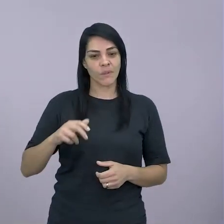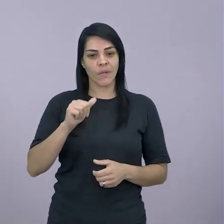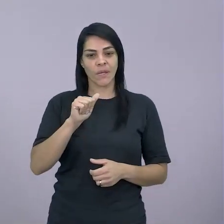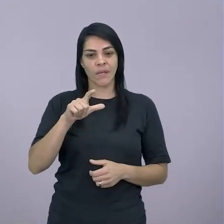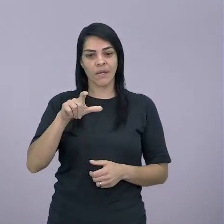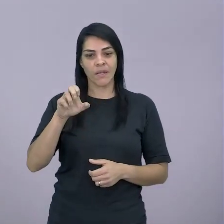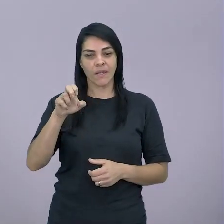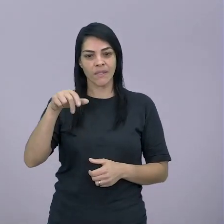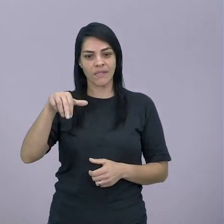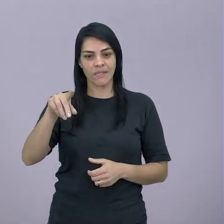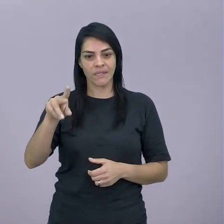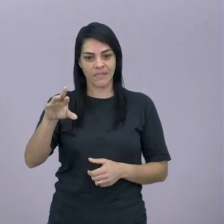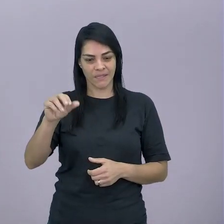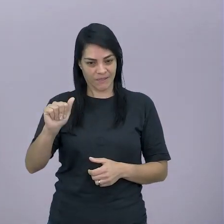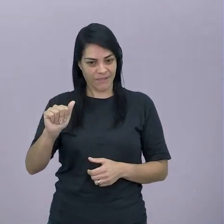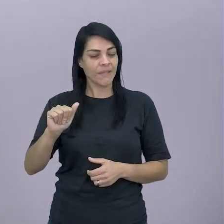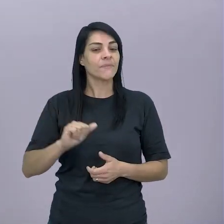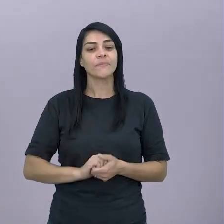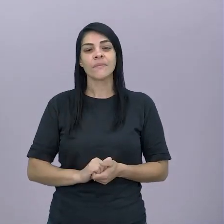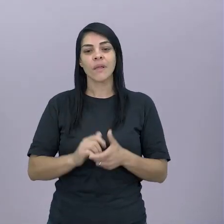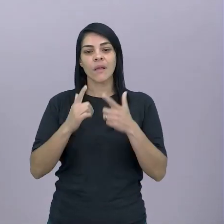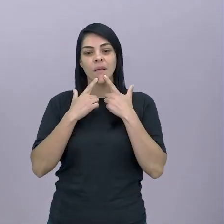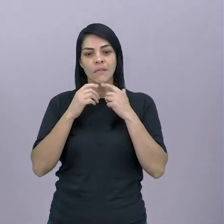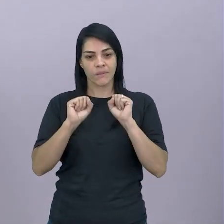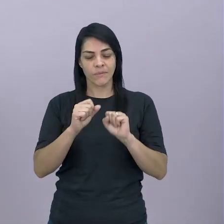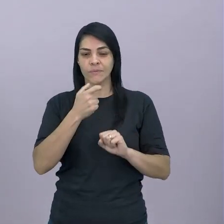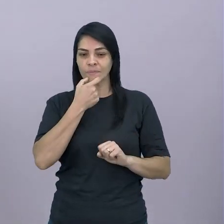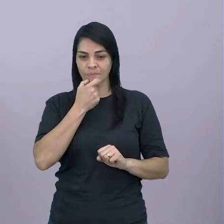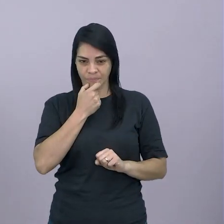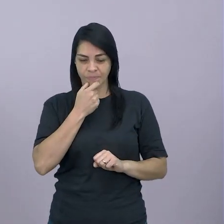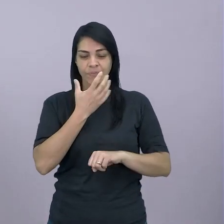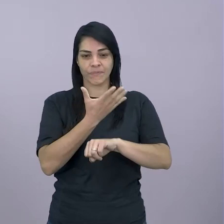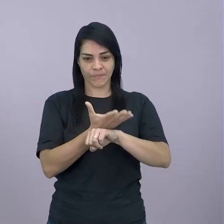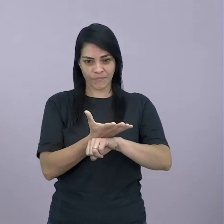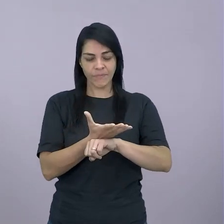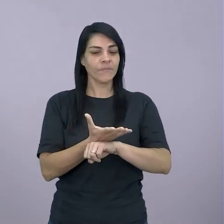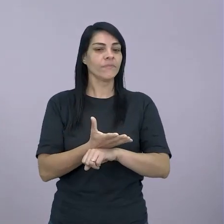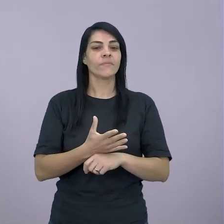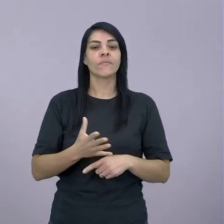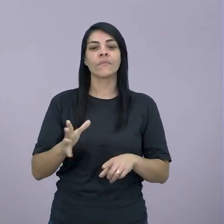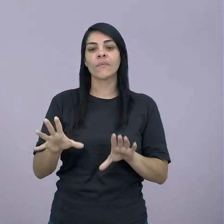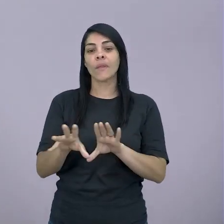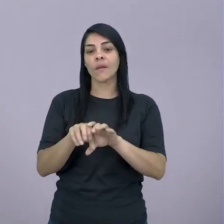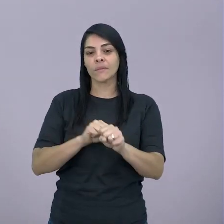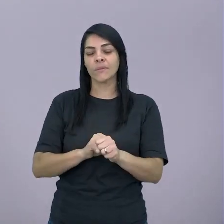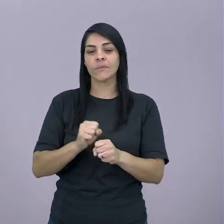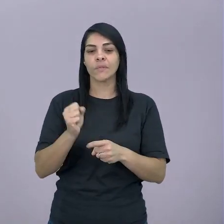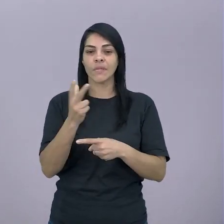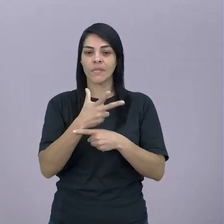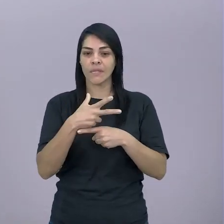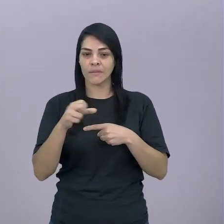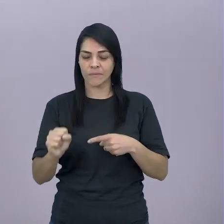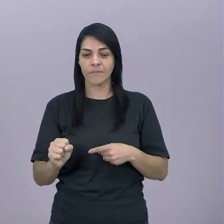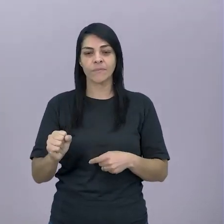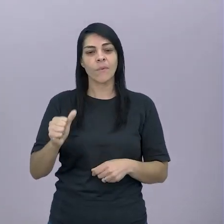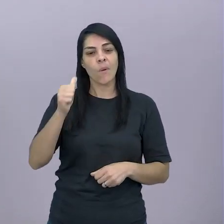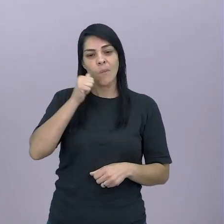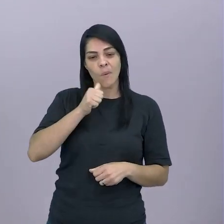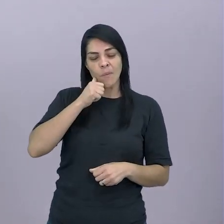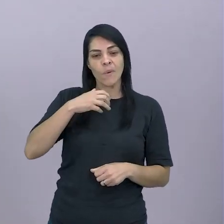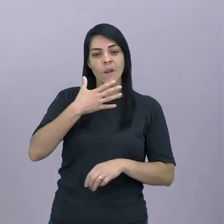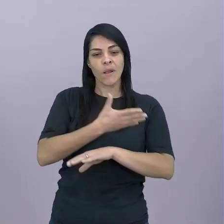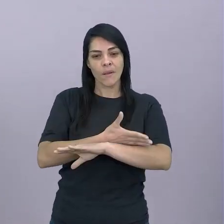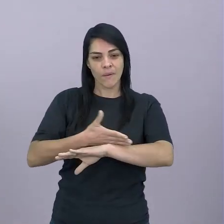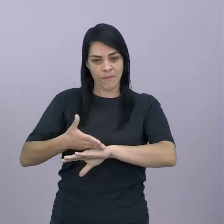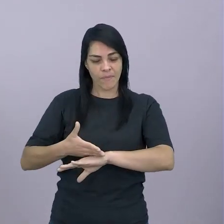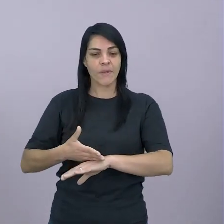sou professora de inglês da rede, estou aqui como formadora da EFAP. Sou uma mulher branca, de olhos castanhos,